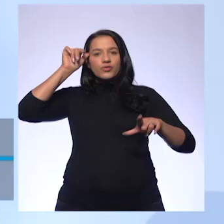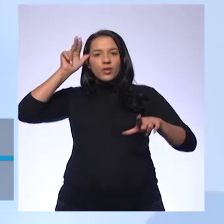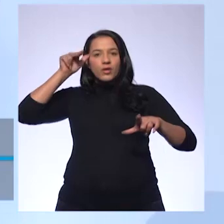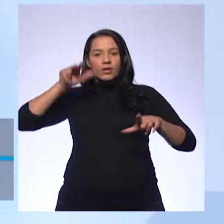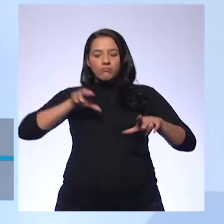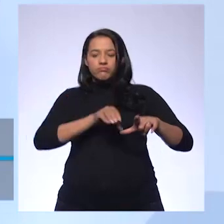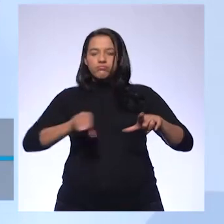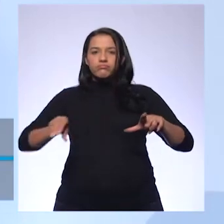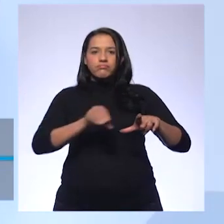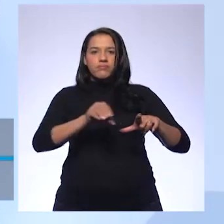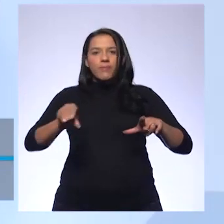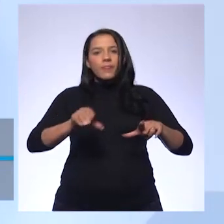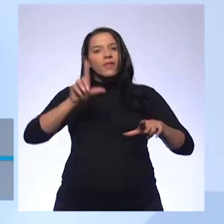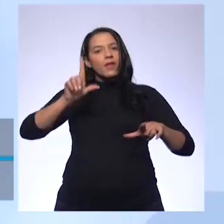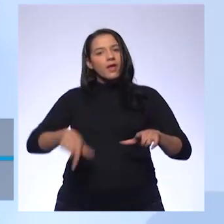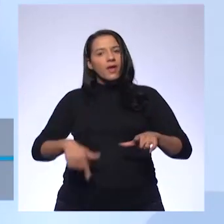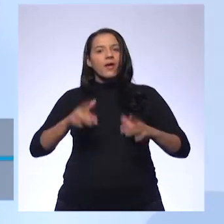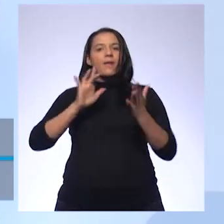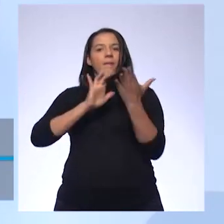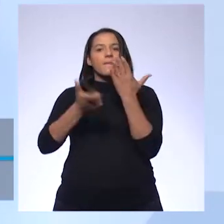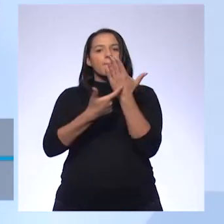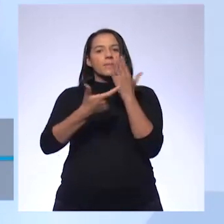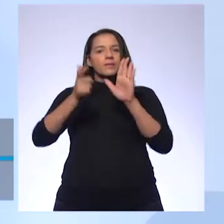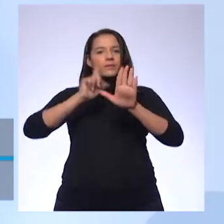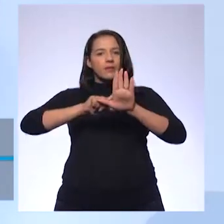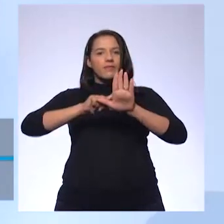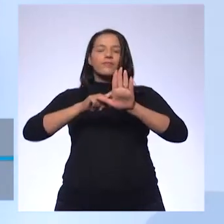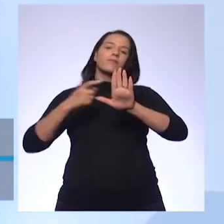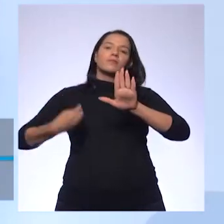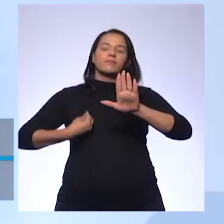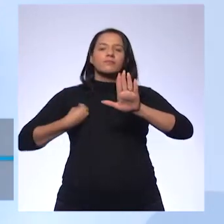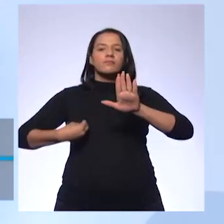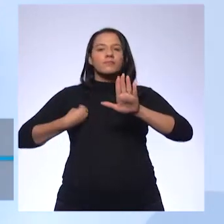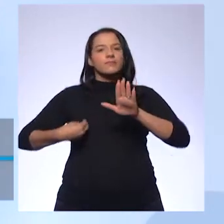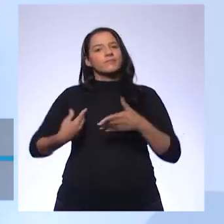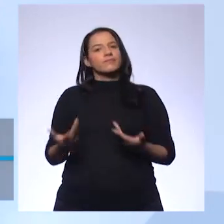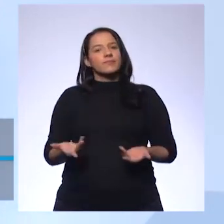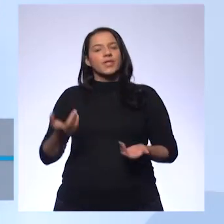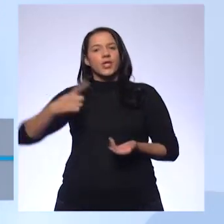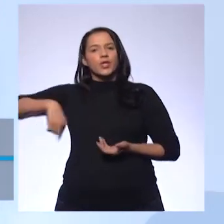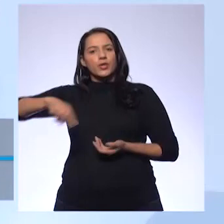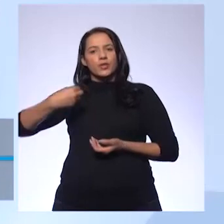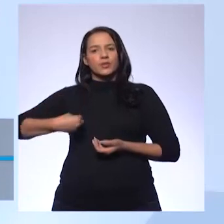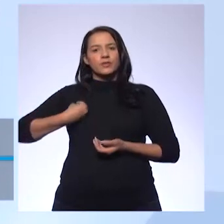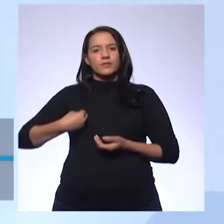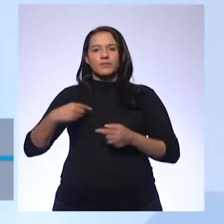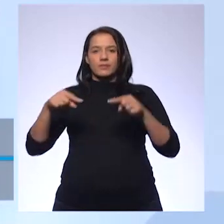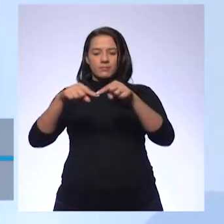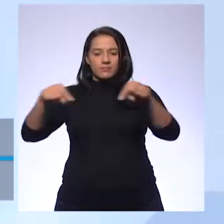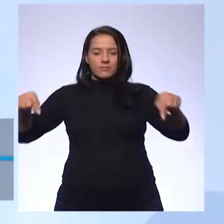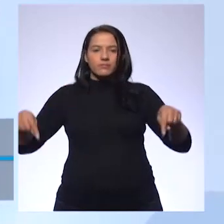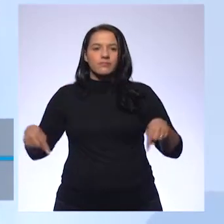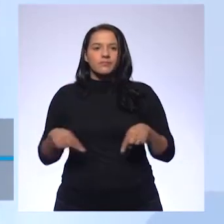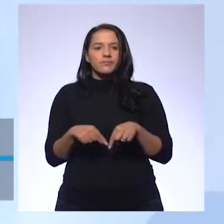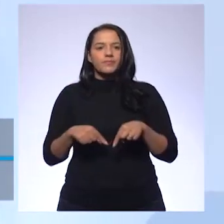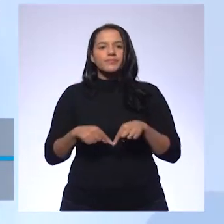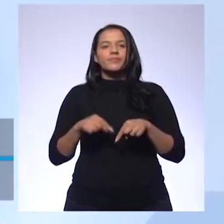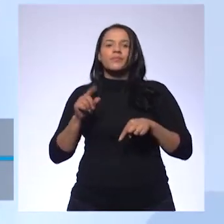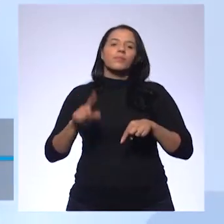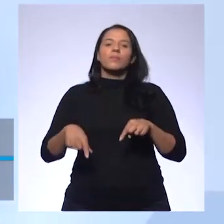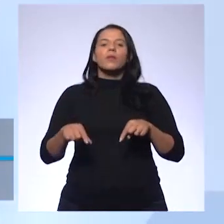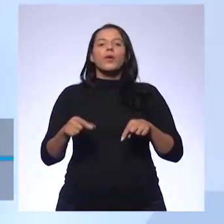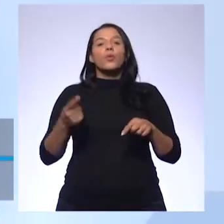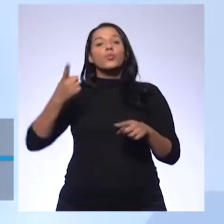pode tomar o tabuleiro como a própria vida, né, e as peças como os